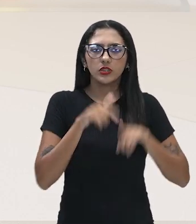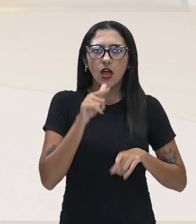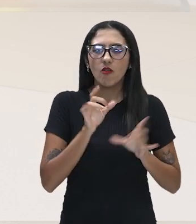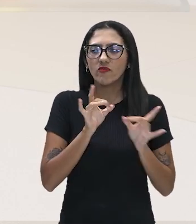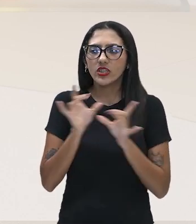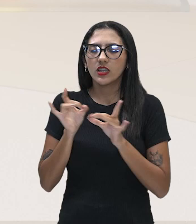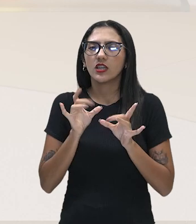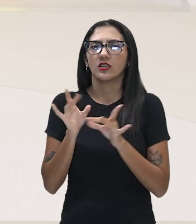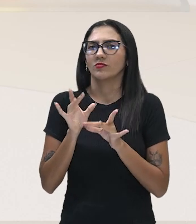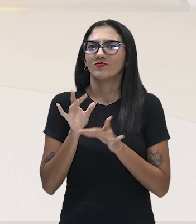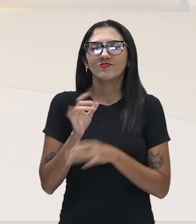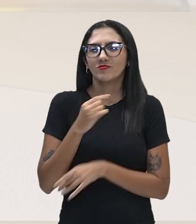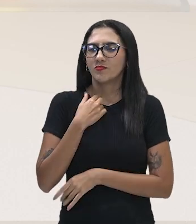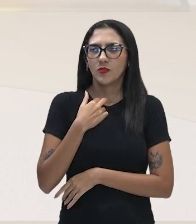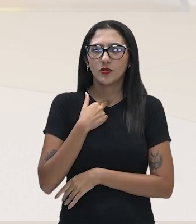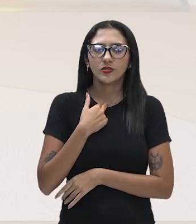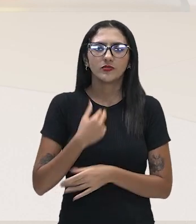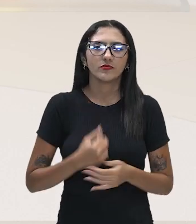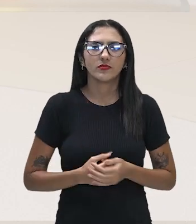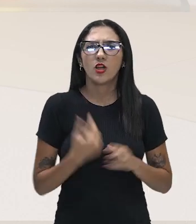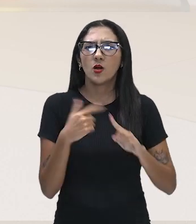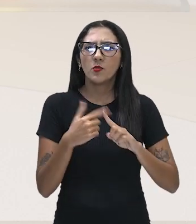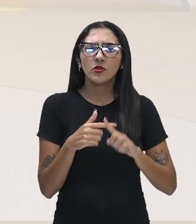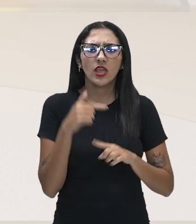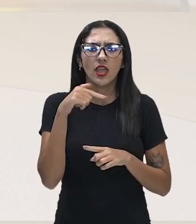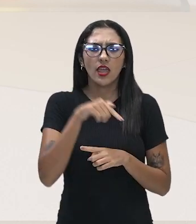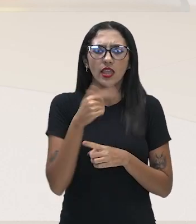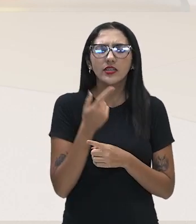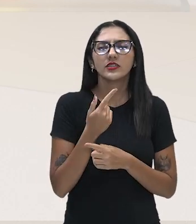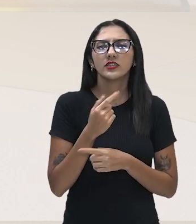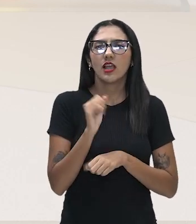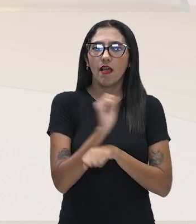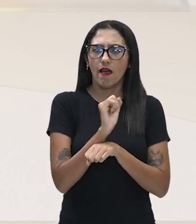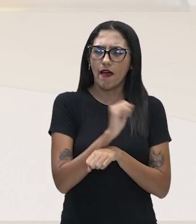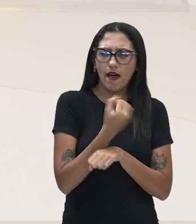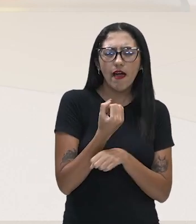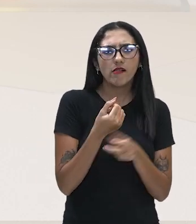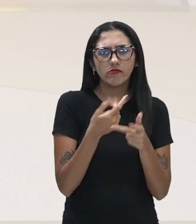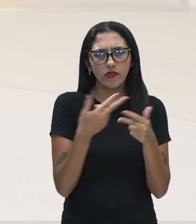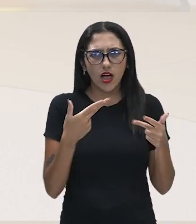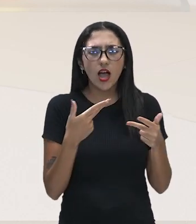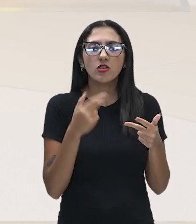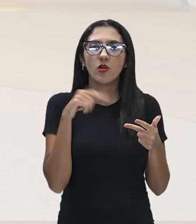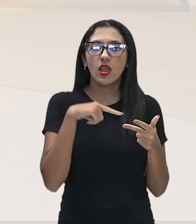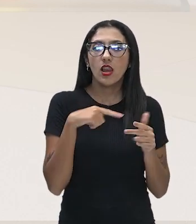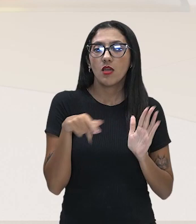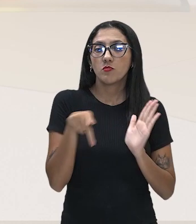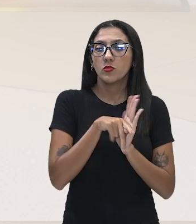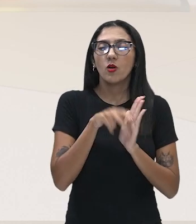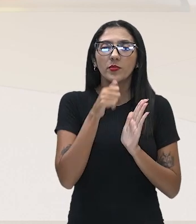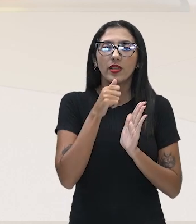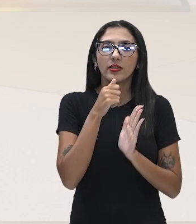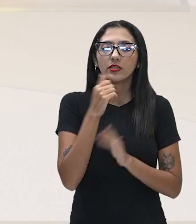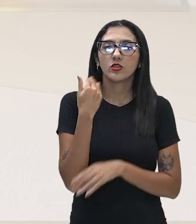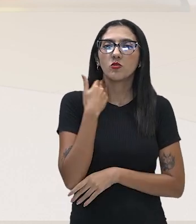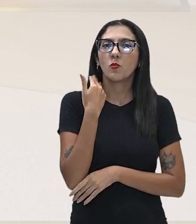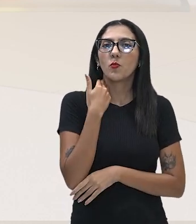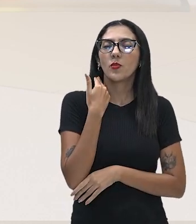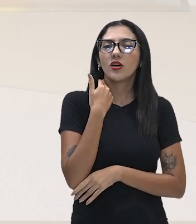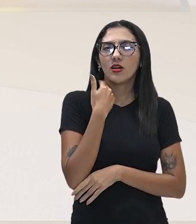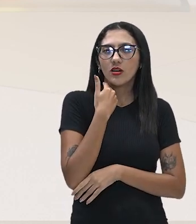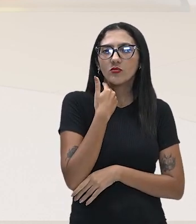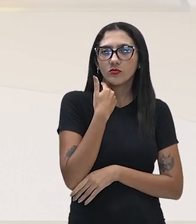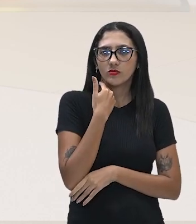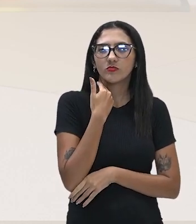veículo. Por quê? Porque o veículo é a garantia, né, que o banco tem referente àquele valor que ele lhe